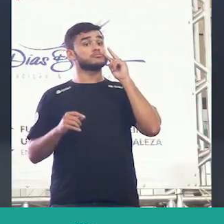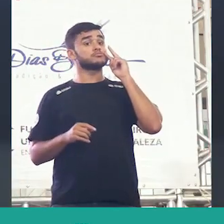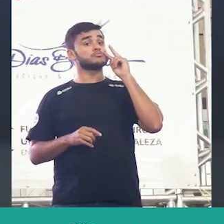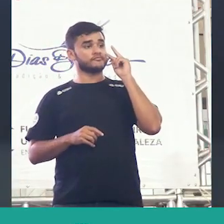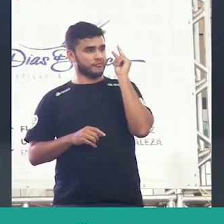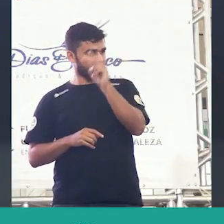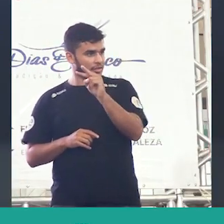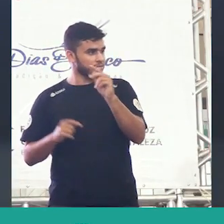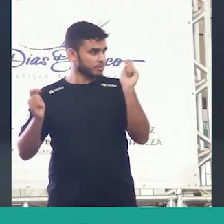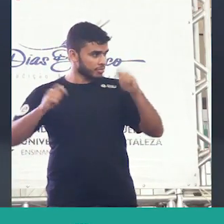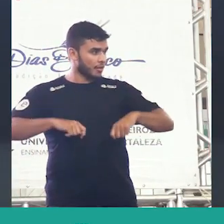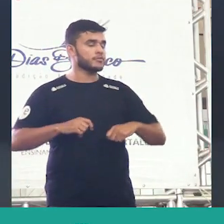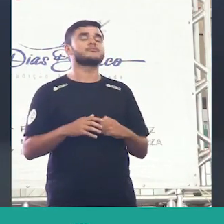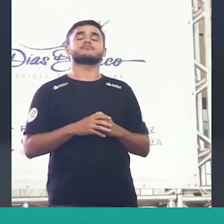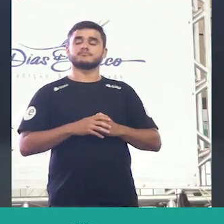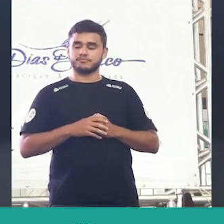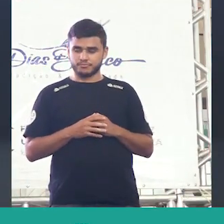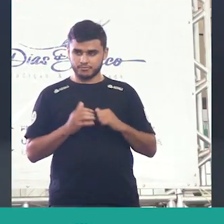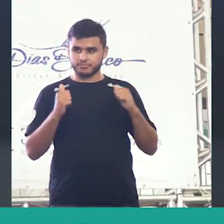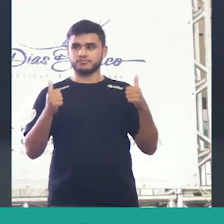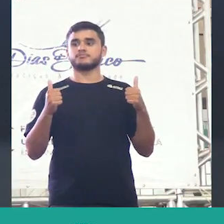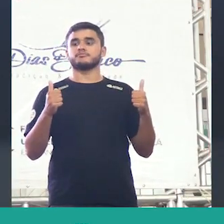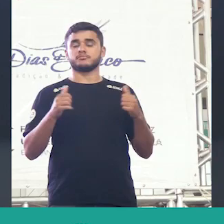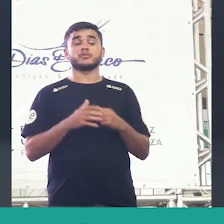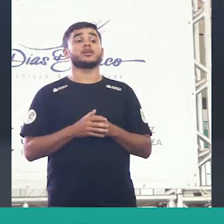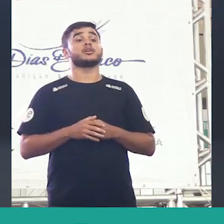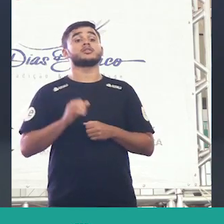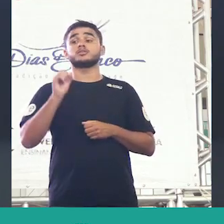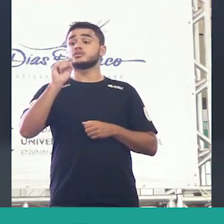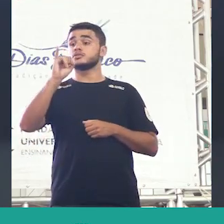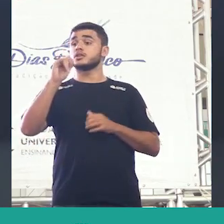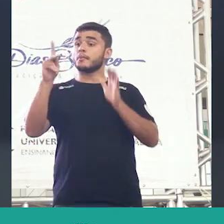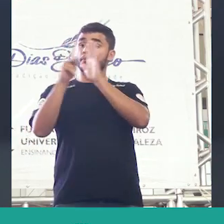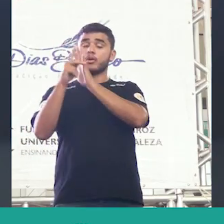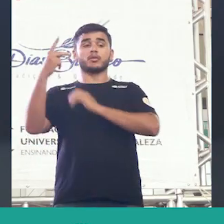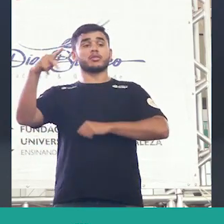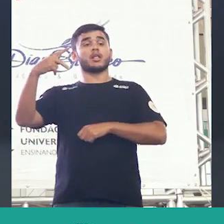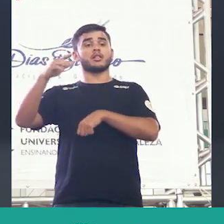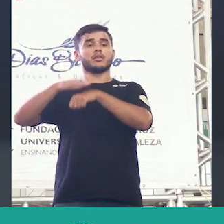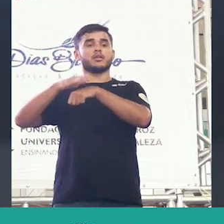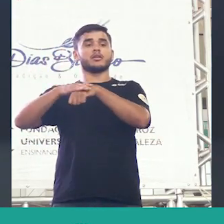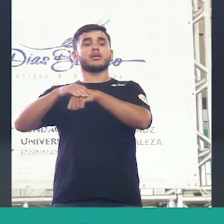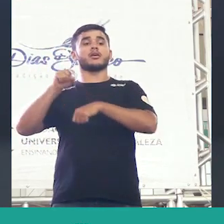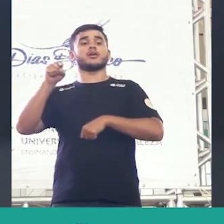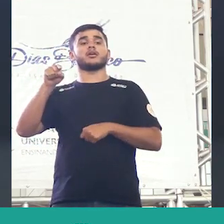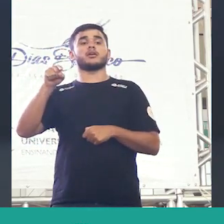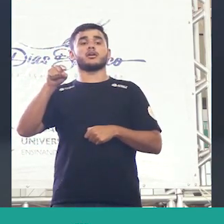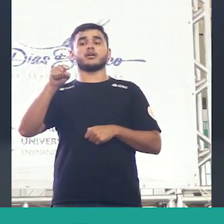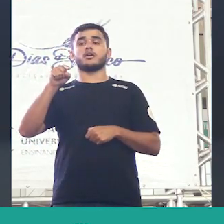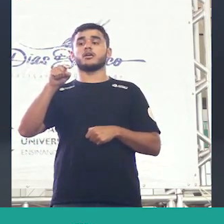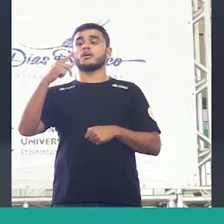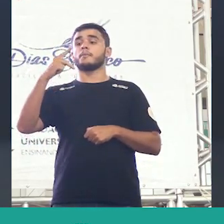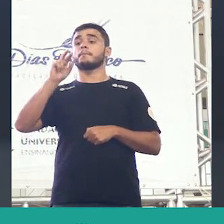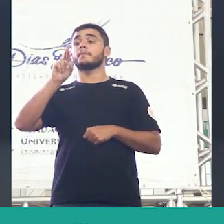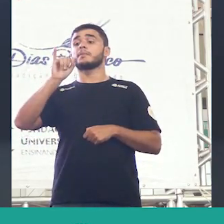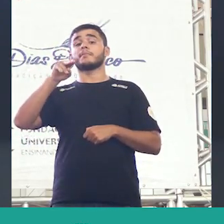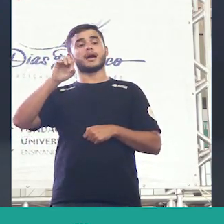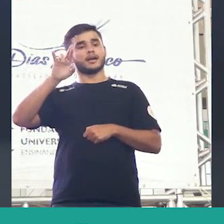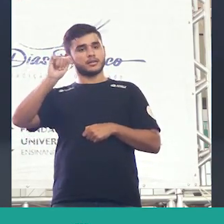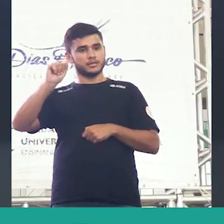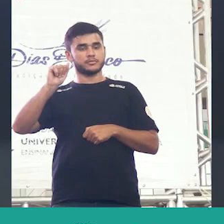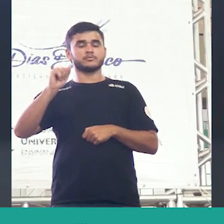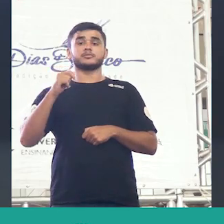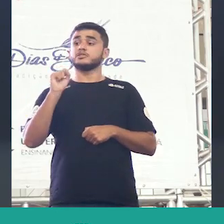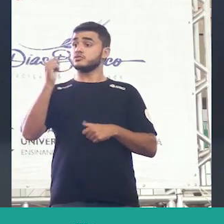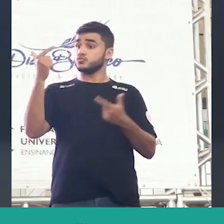Tudo aquilo que é o quê? Visível. Se tiver luz própria, é uma fonte de luz o quê? Se não tiver